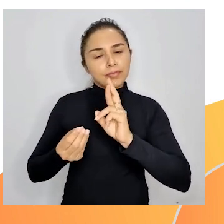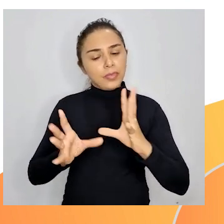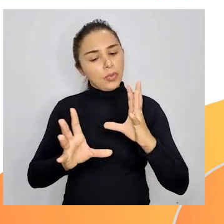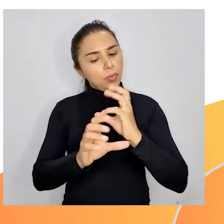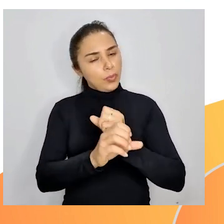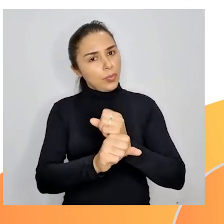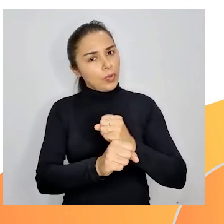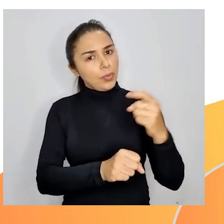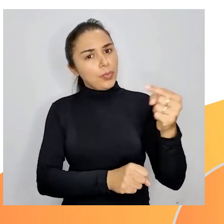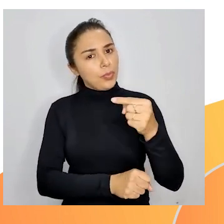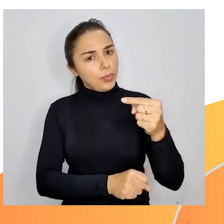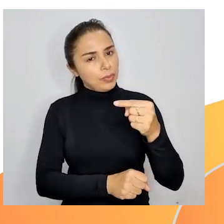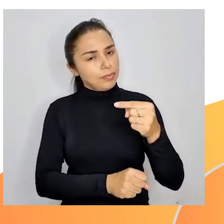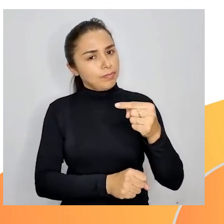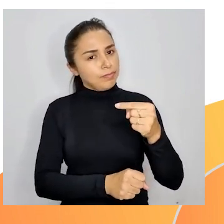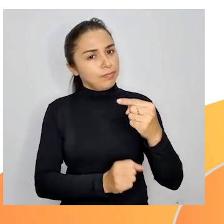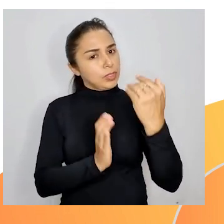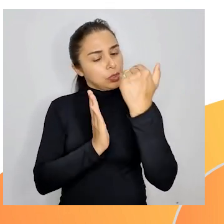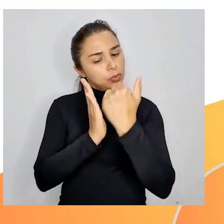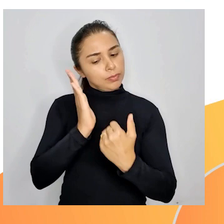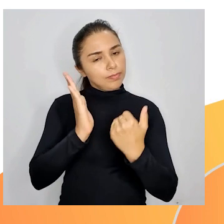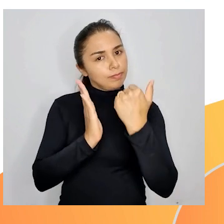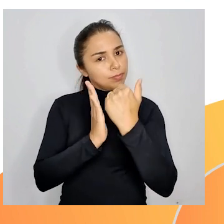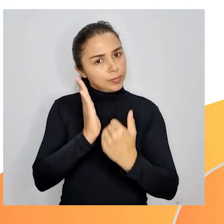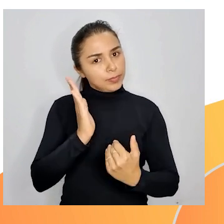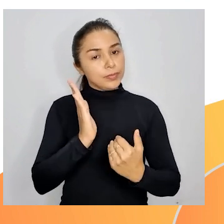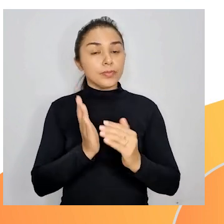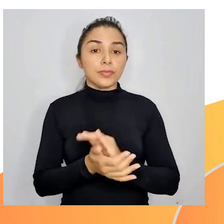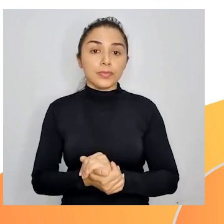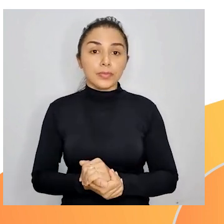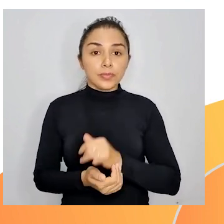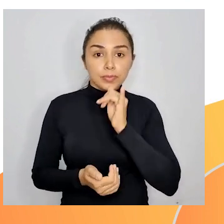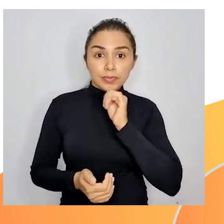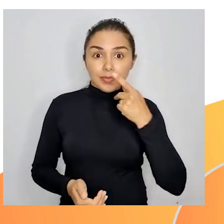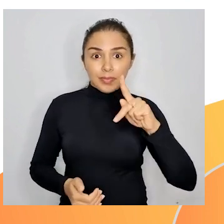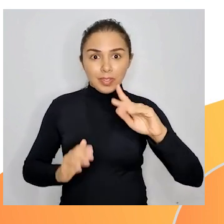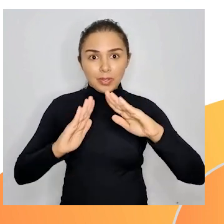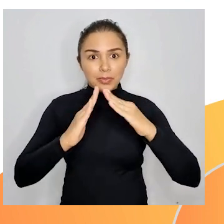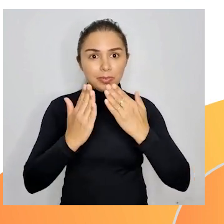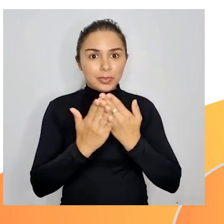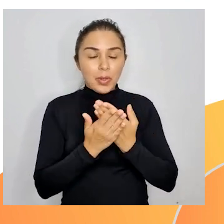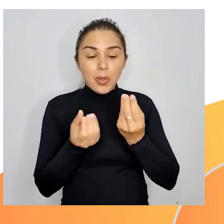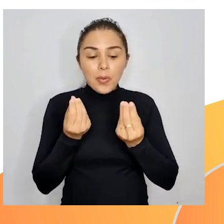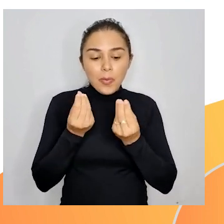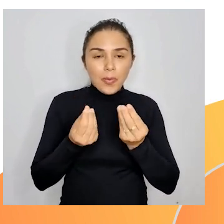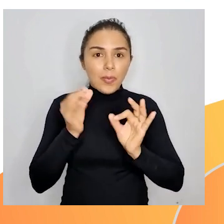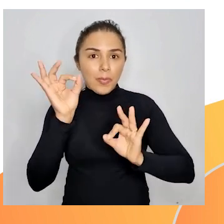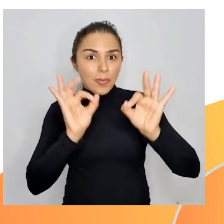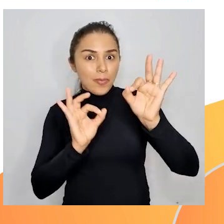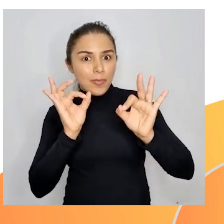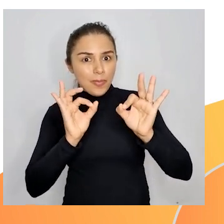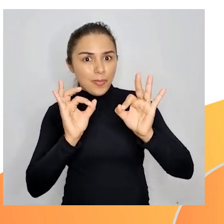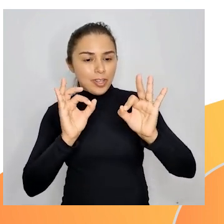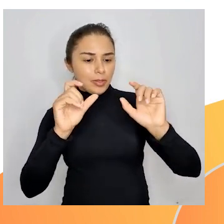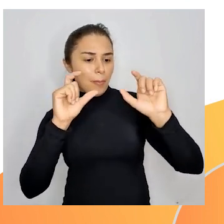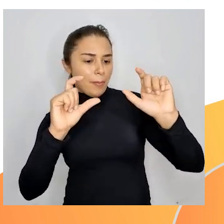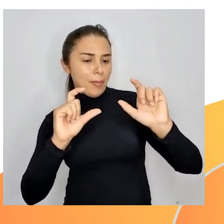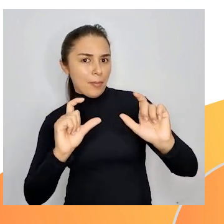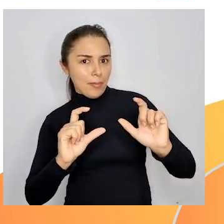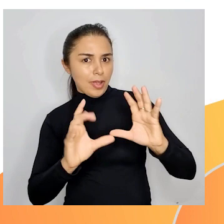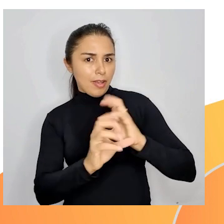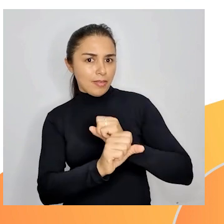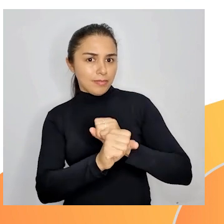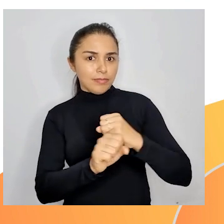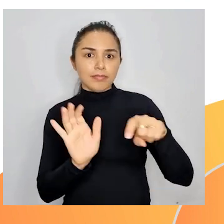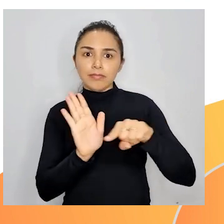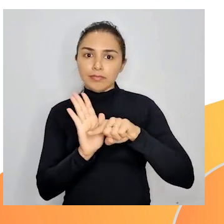está acostumado no cotidiano da sua escola, como a gente arma uma conta de subtração. Primeiro, nós vamos